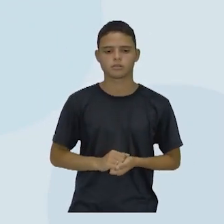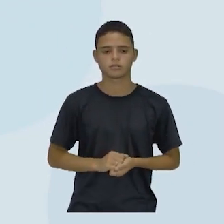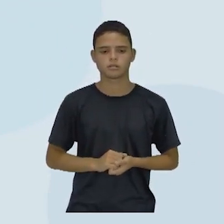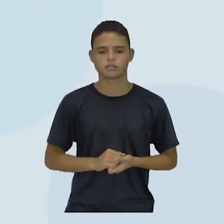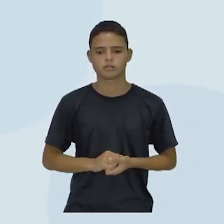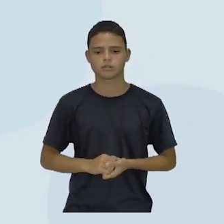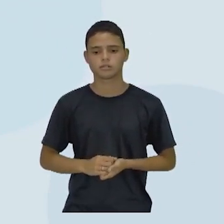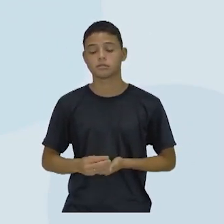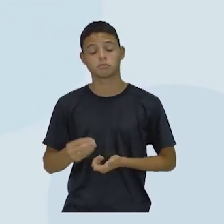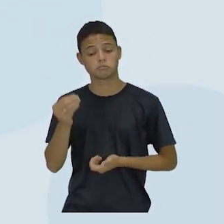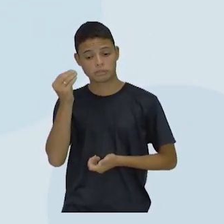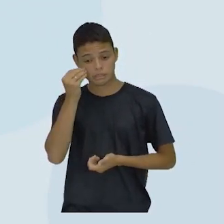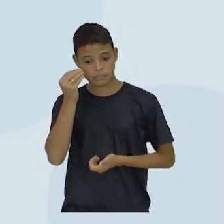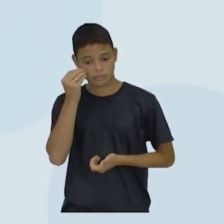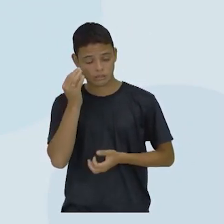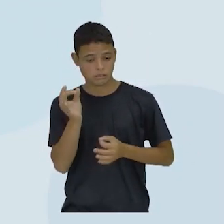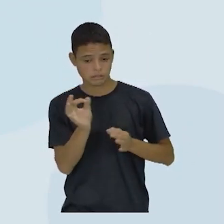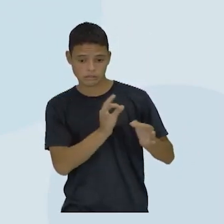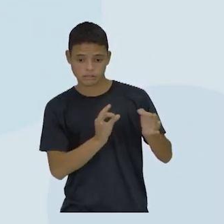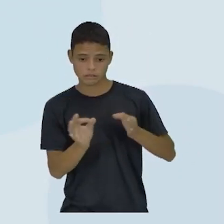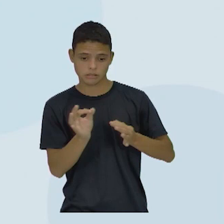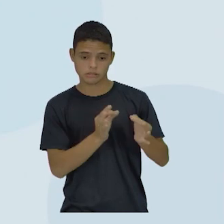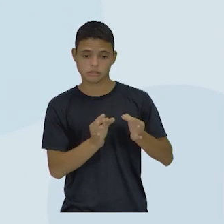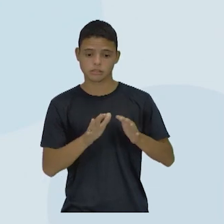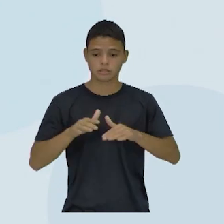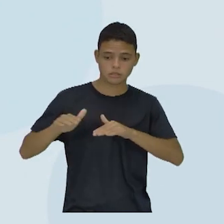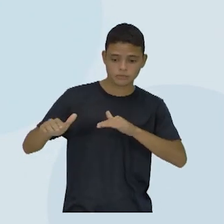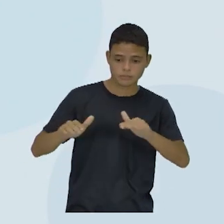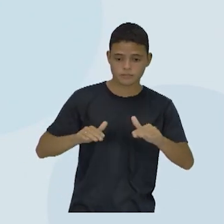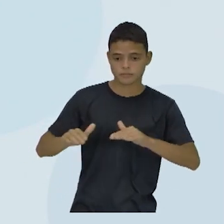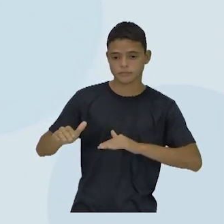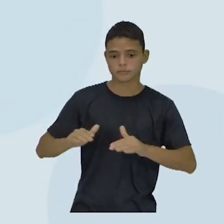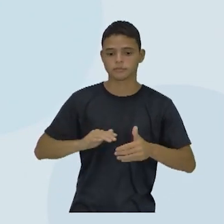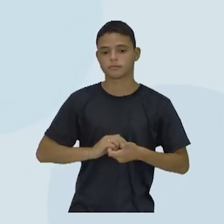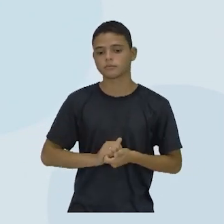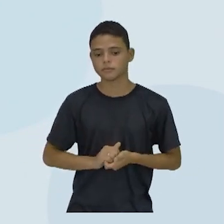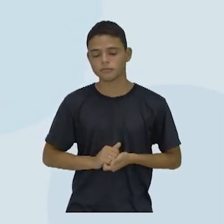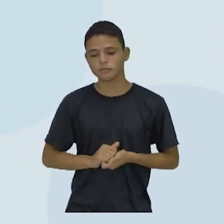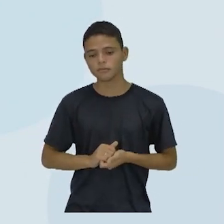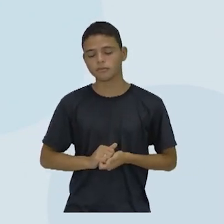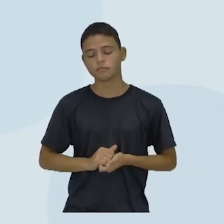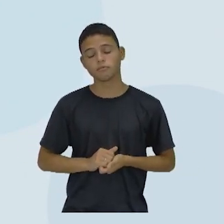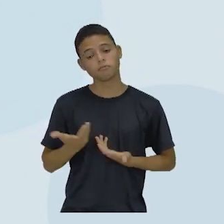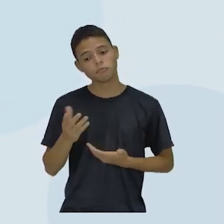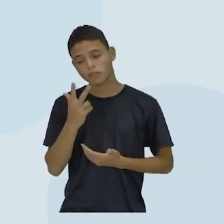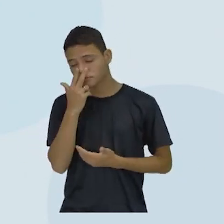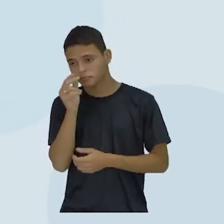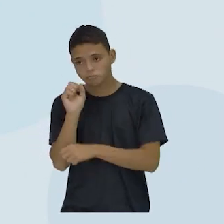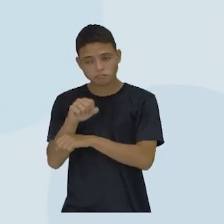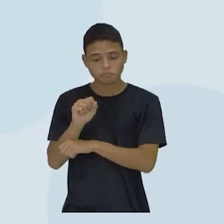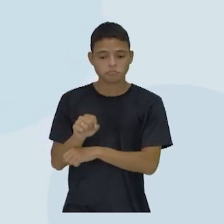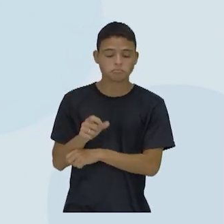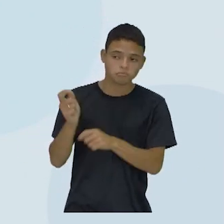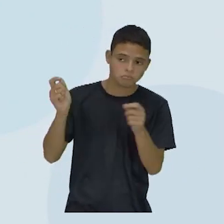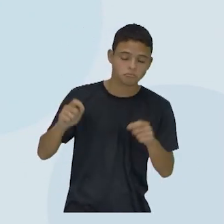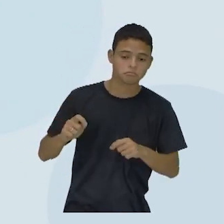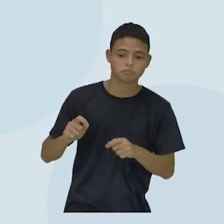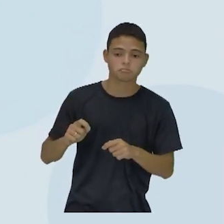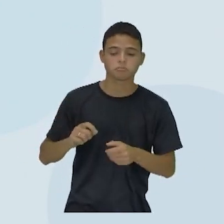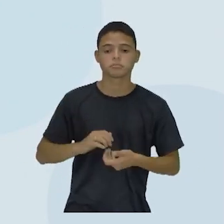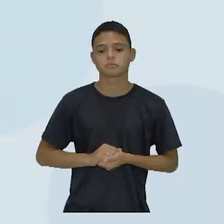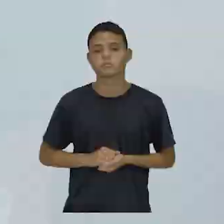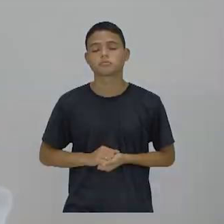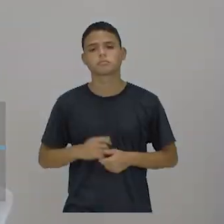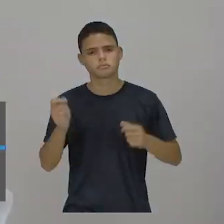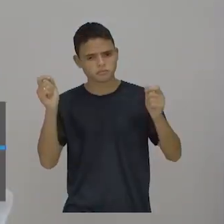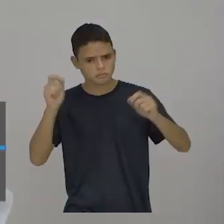tentou muito para fazer esses movimentos aí. Eu já falei que acho que sim, né? Então, e o que os alunos pensam? Será que eles pensam que é possível? possível? Dá para